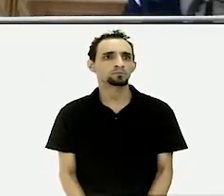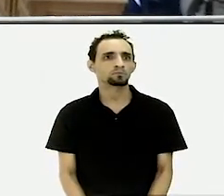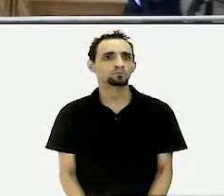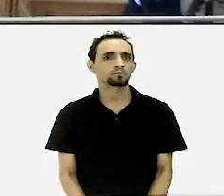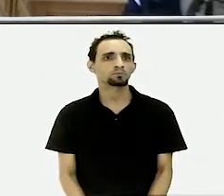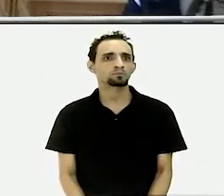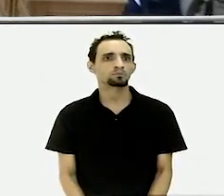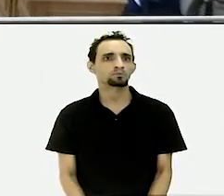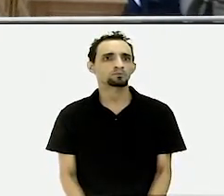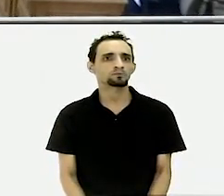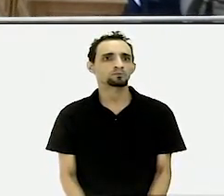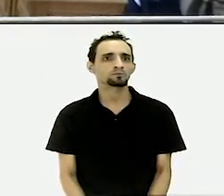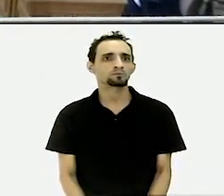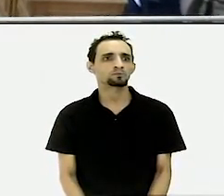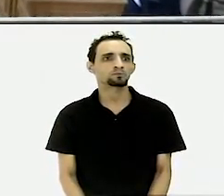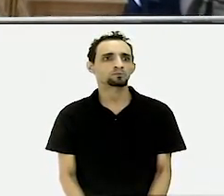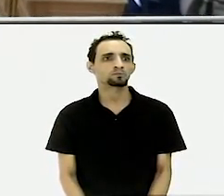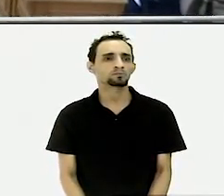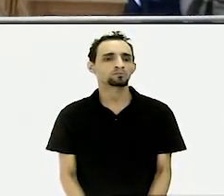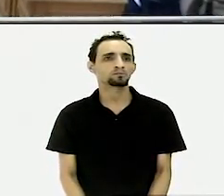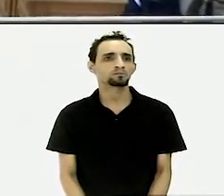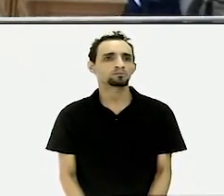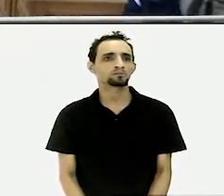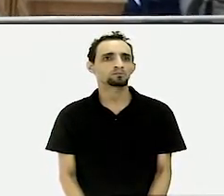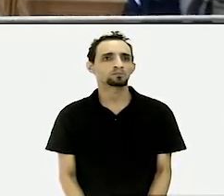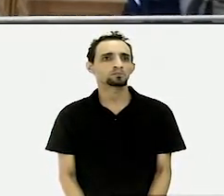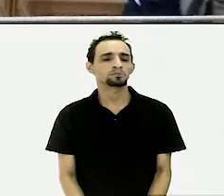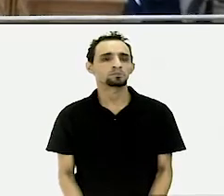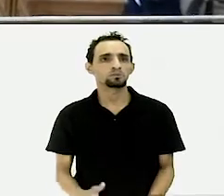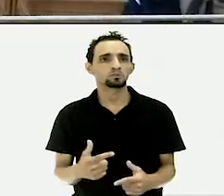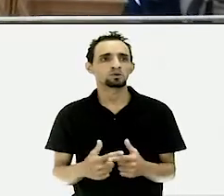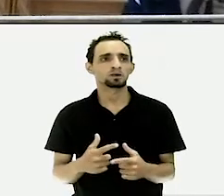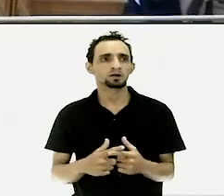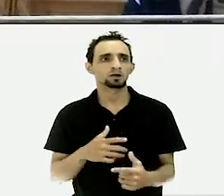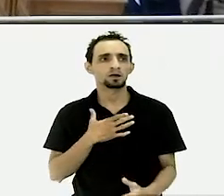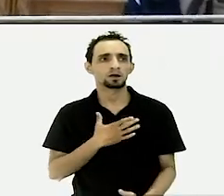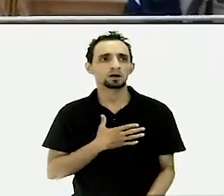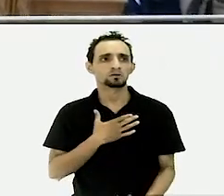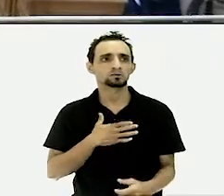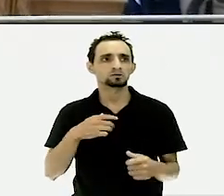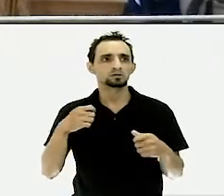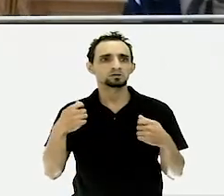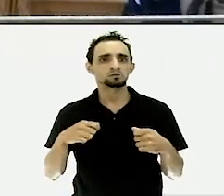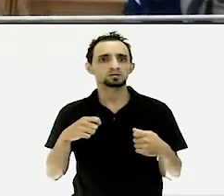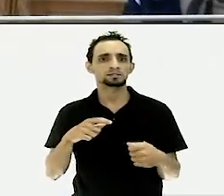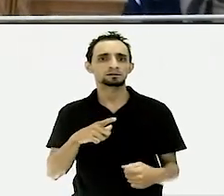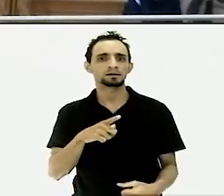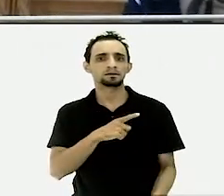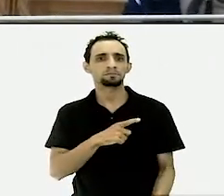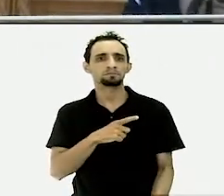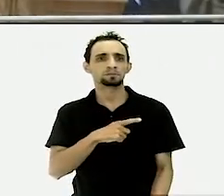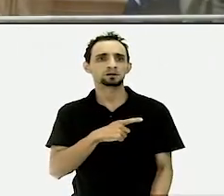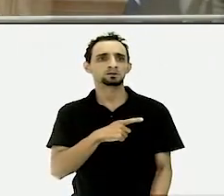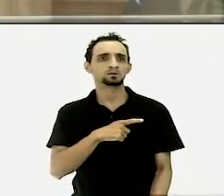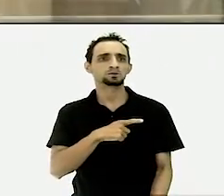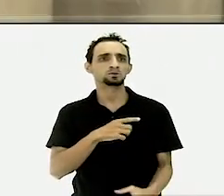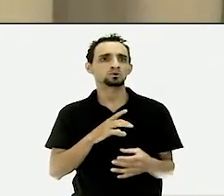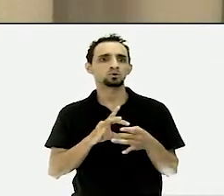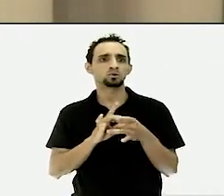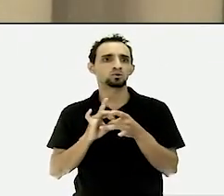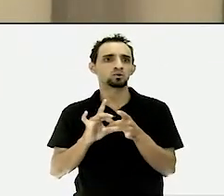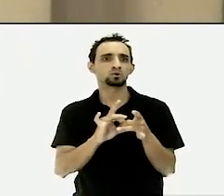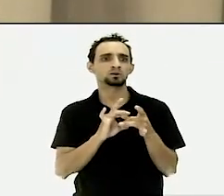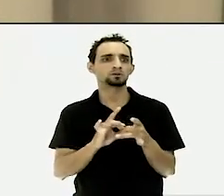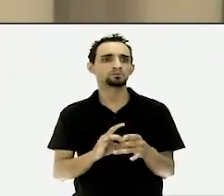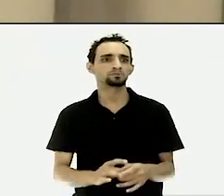brasileiros, não só a nível de Agudos, pesquisem bem em quem você vai dar o seu voto para estar lá como um legislador. É muito